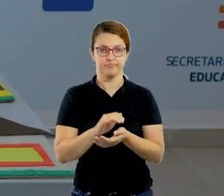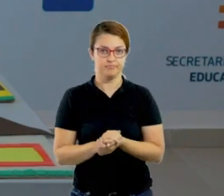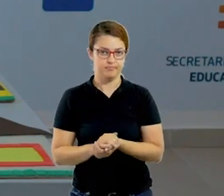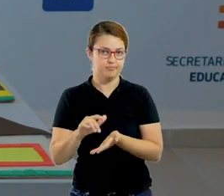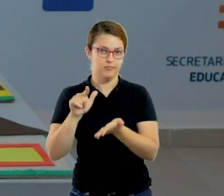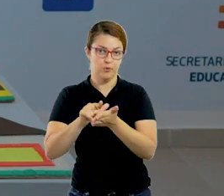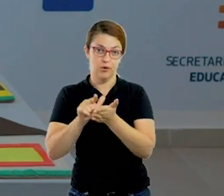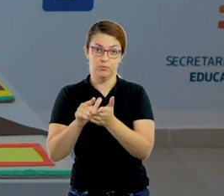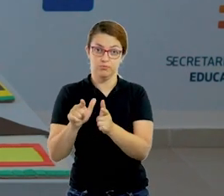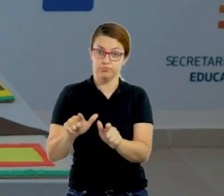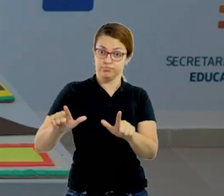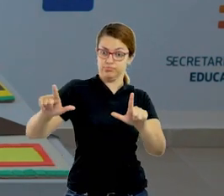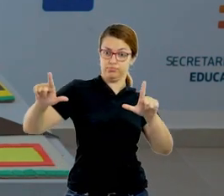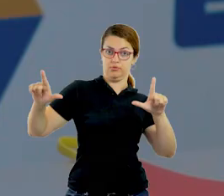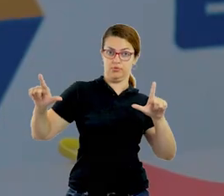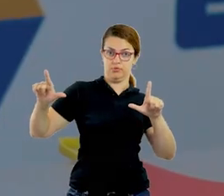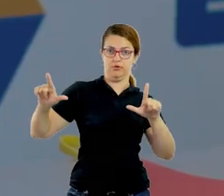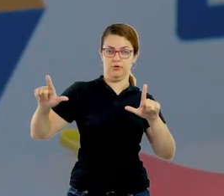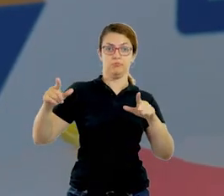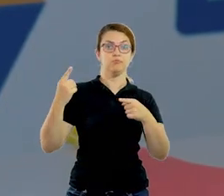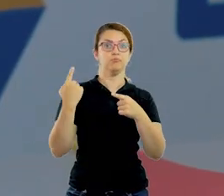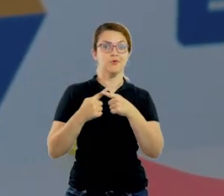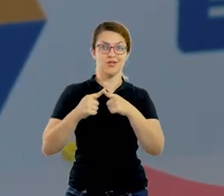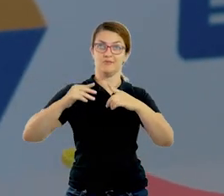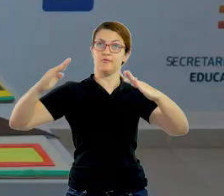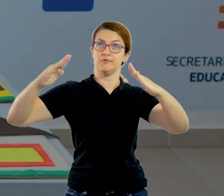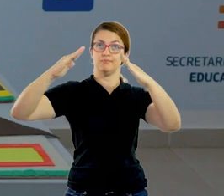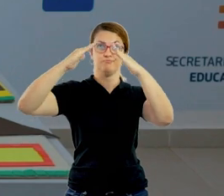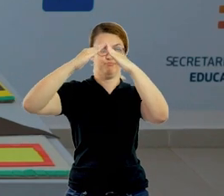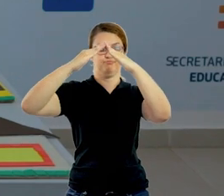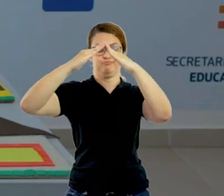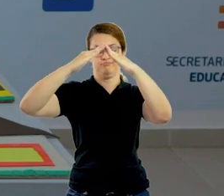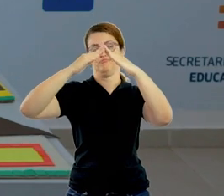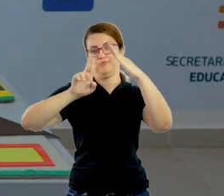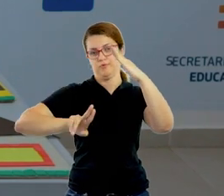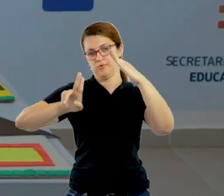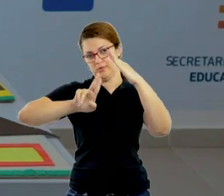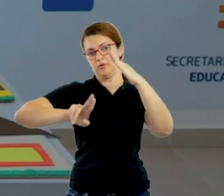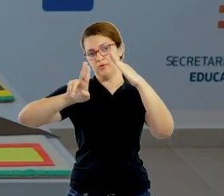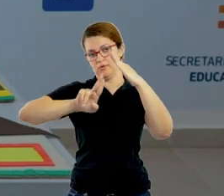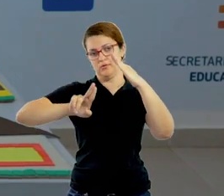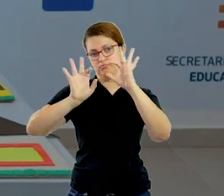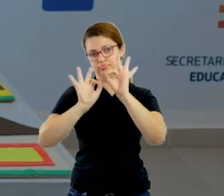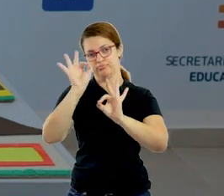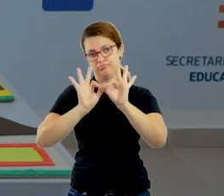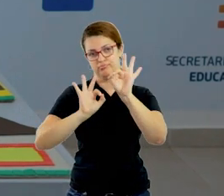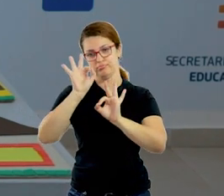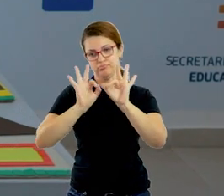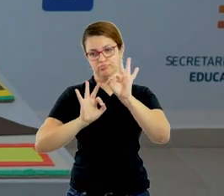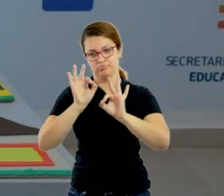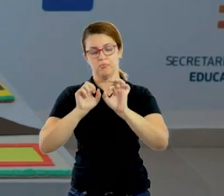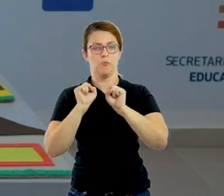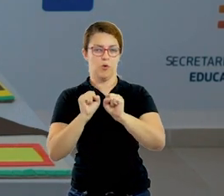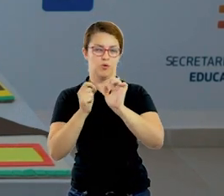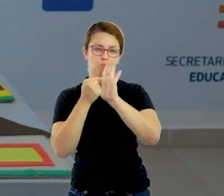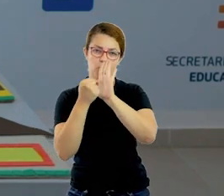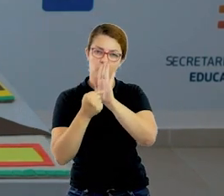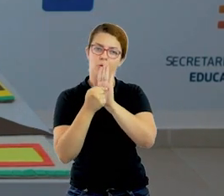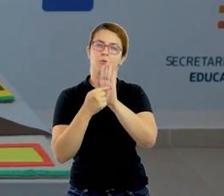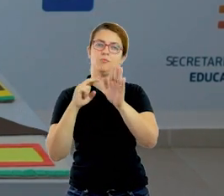Papéis maiores, tá bom? Para a construção do telhado que nós iremos fazer, tá? Ó, vários tons, pode ser